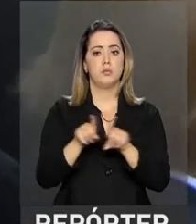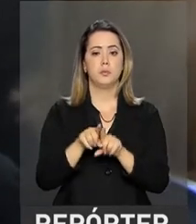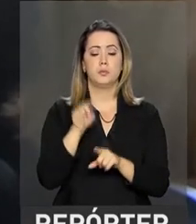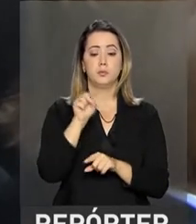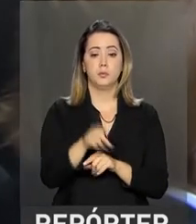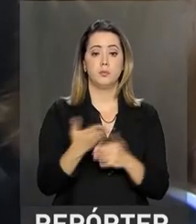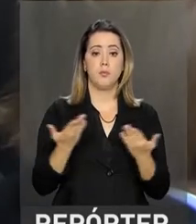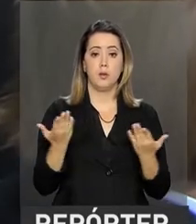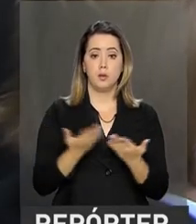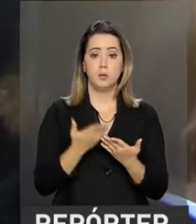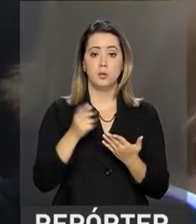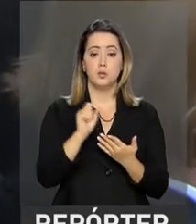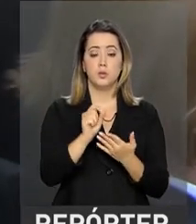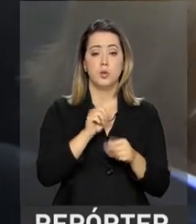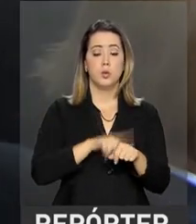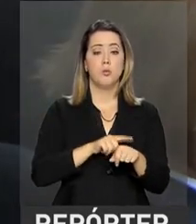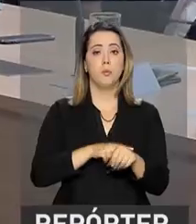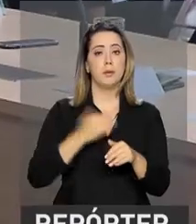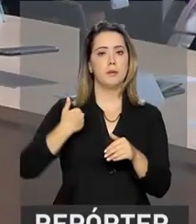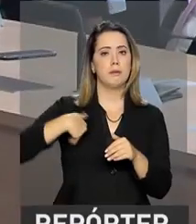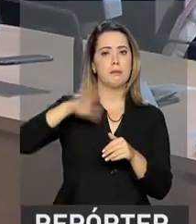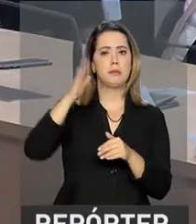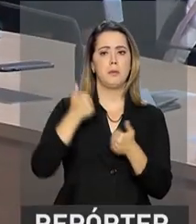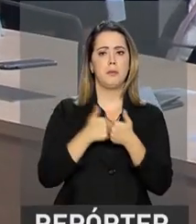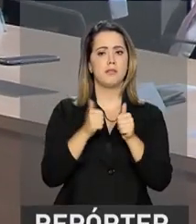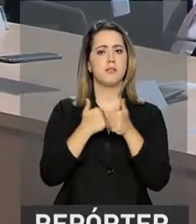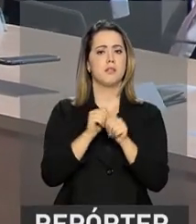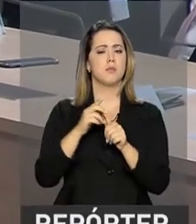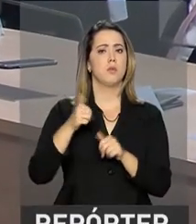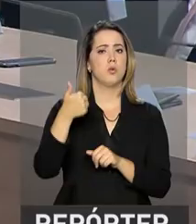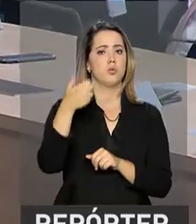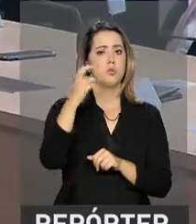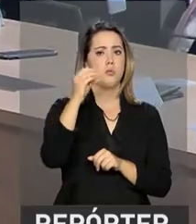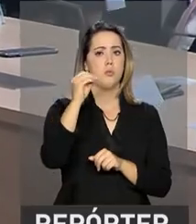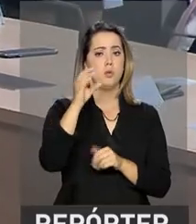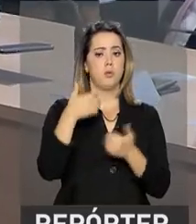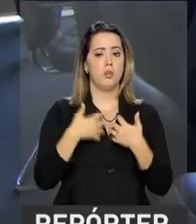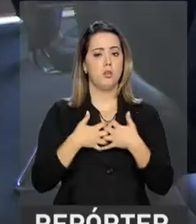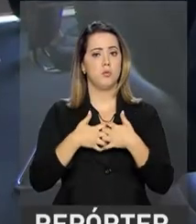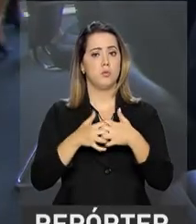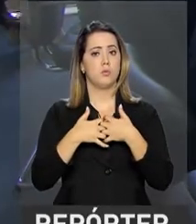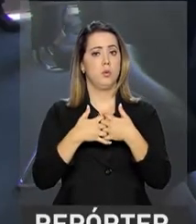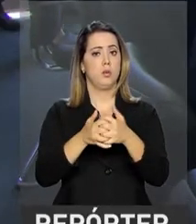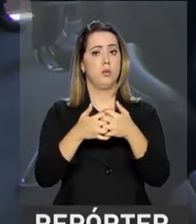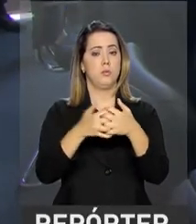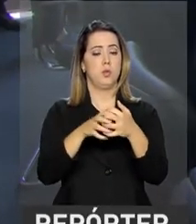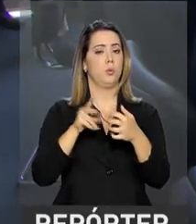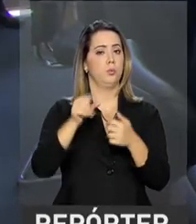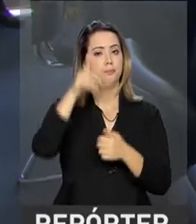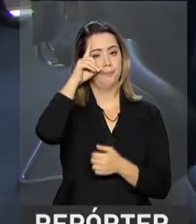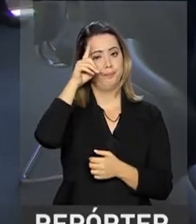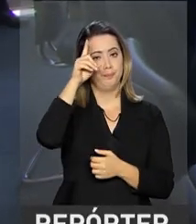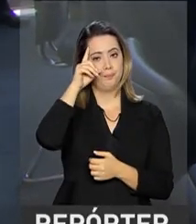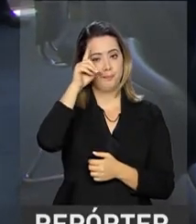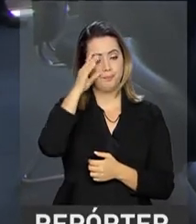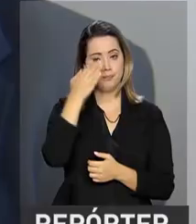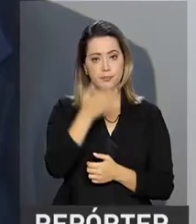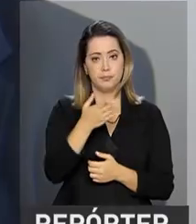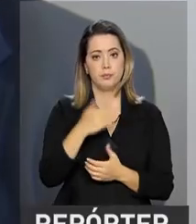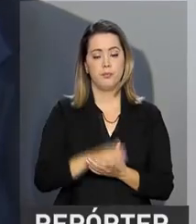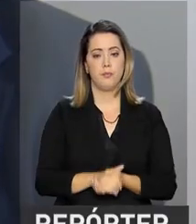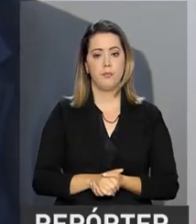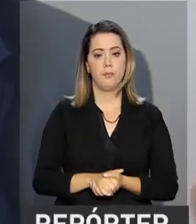de pico do escoamento da produção cerca de 1.500 caminhões dra pegam diariamente pela estrada